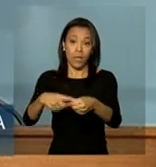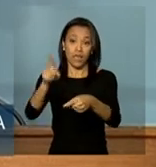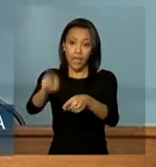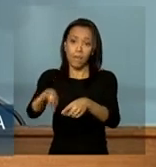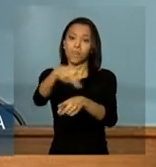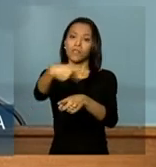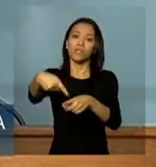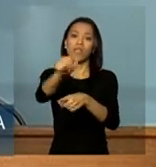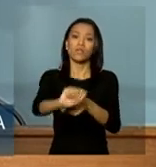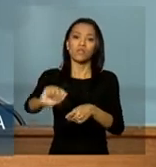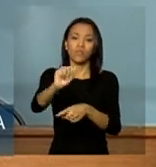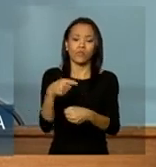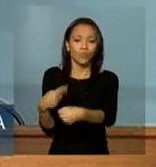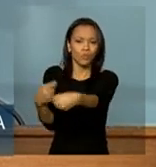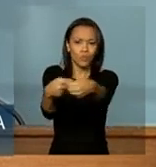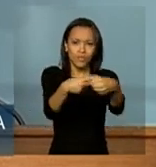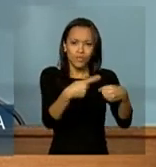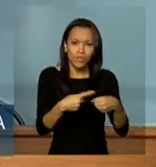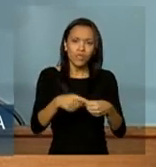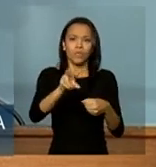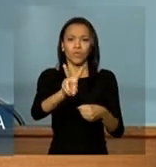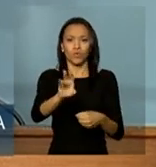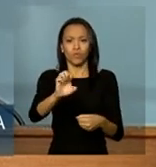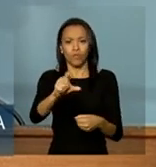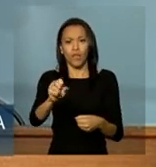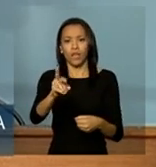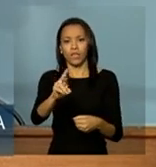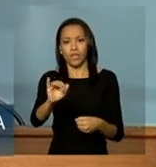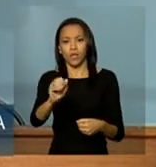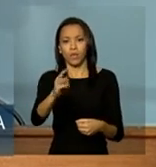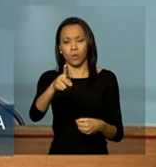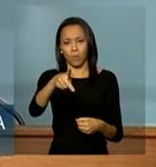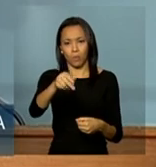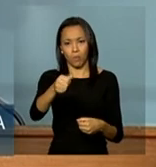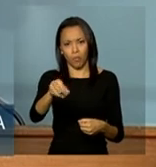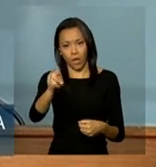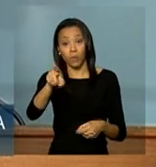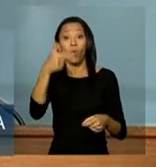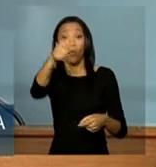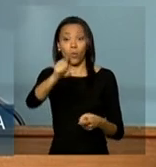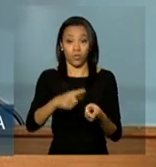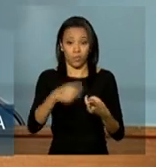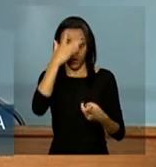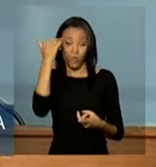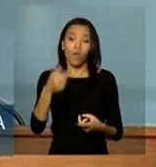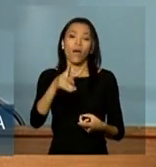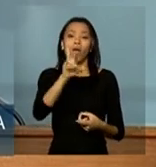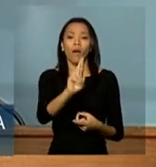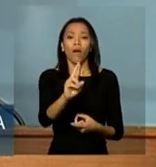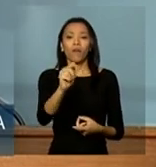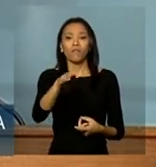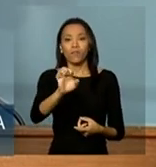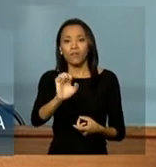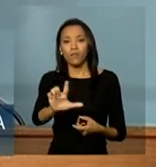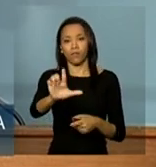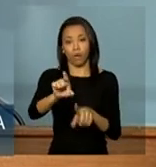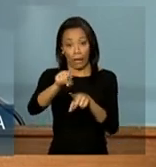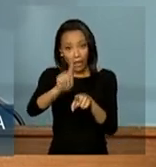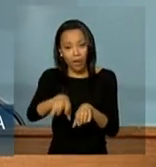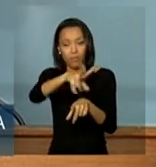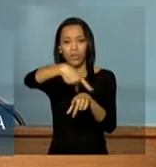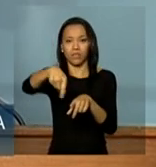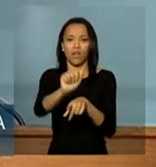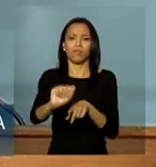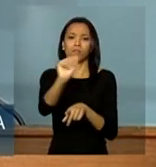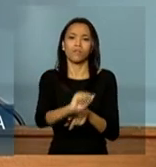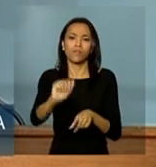da Associação dos Municípios do Vale do Rio Pardo. Rafael Riffel, de Parici Novo, presidente da